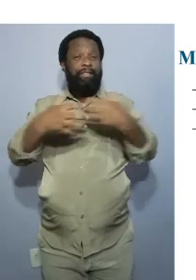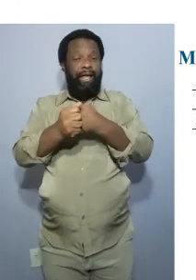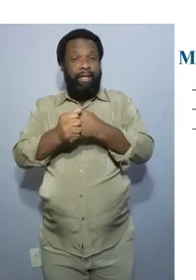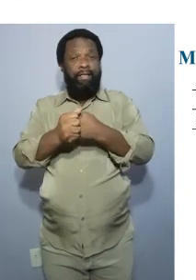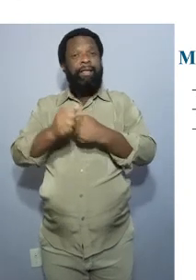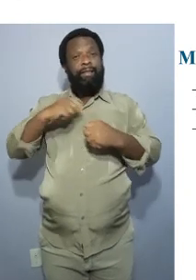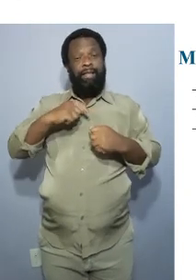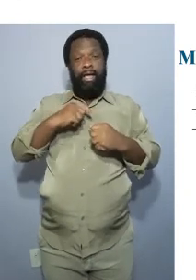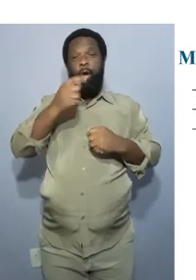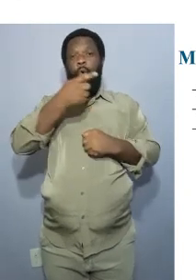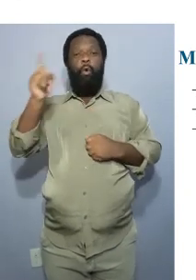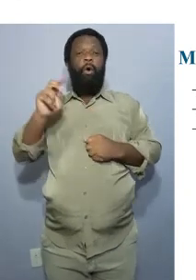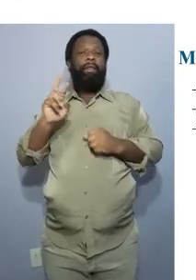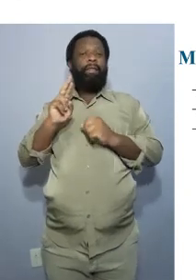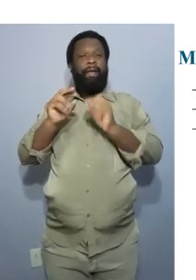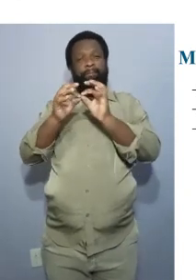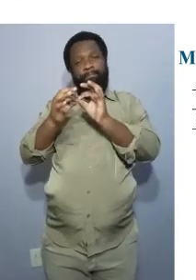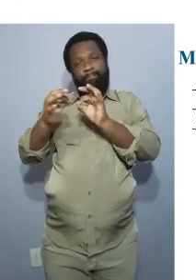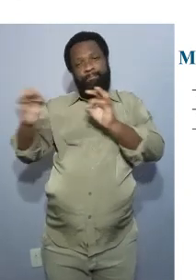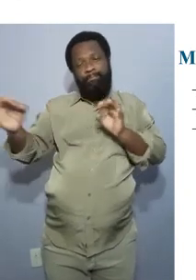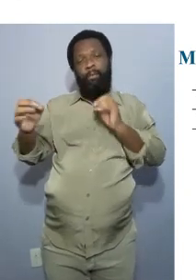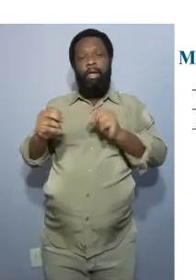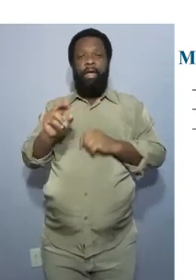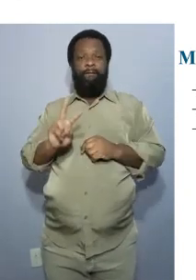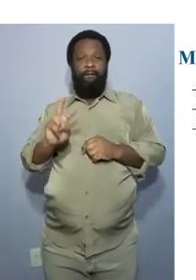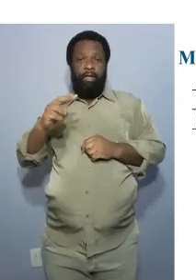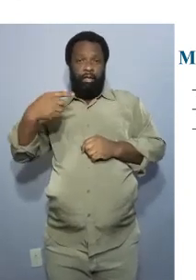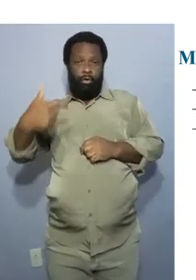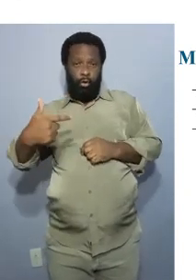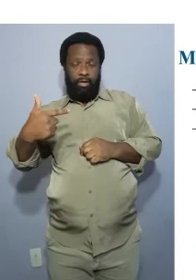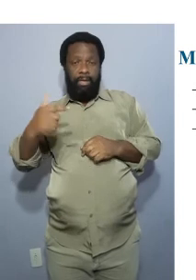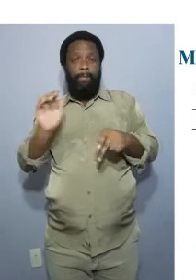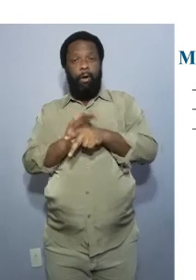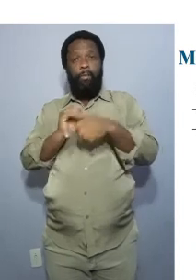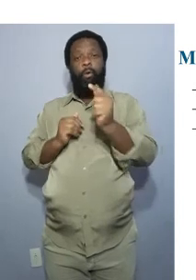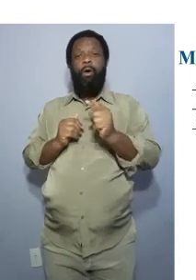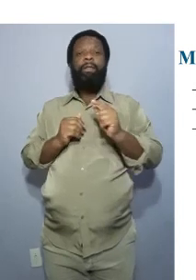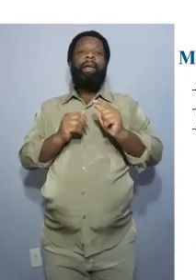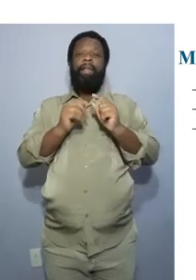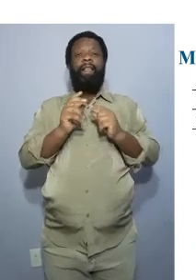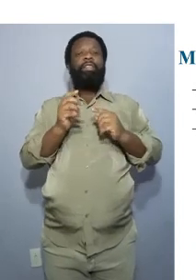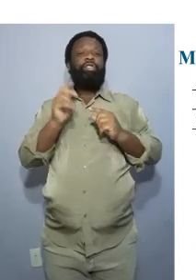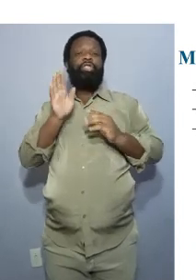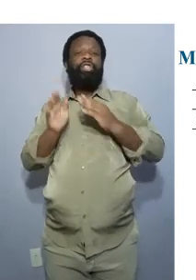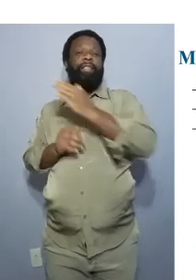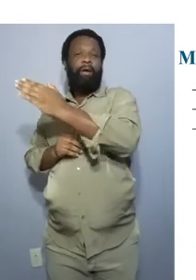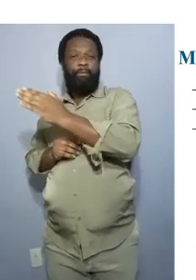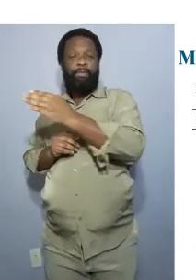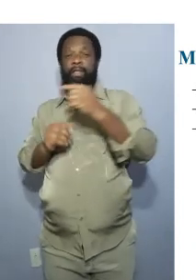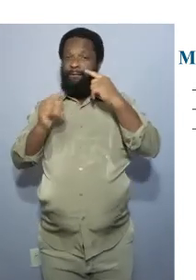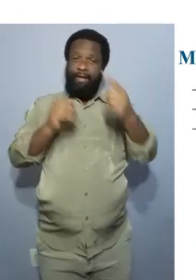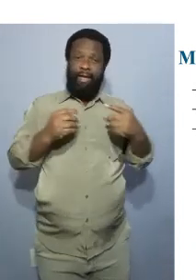velocidade dele, a gente tem essa outra reta, onde v2 está nessa reta e essa direção de v2. E